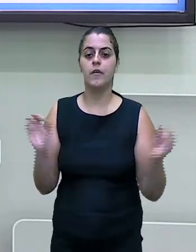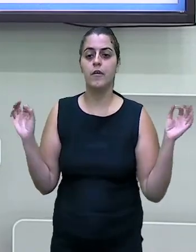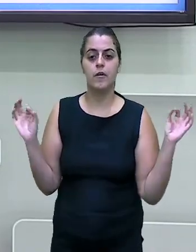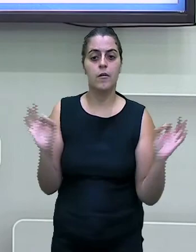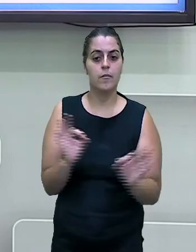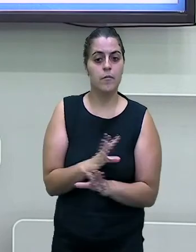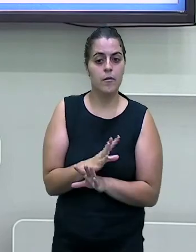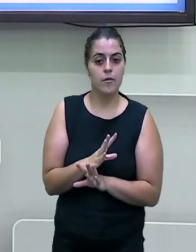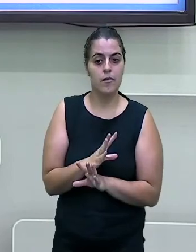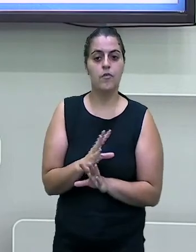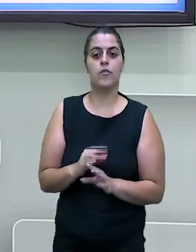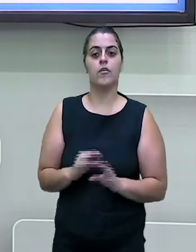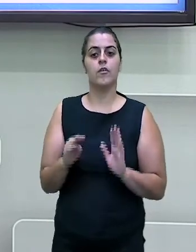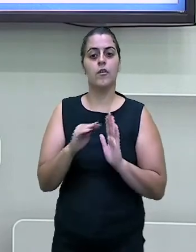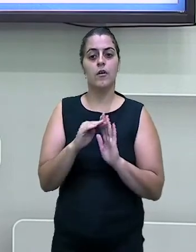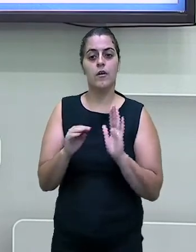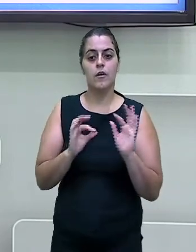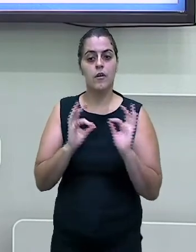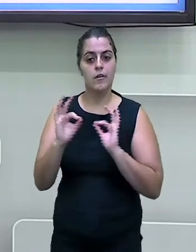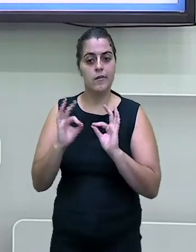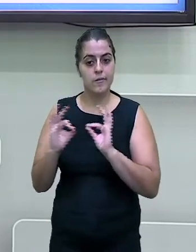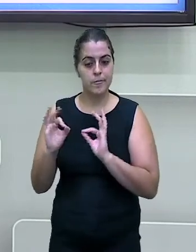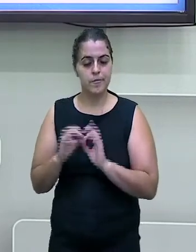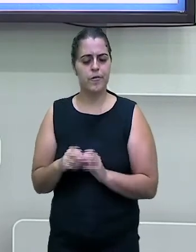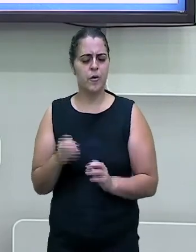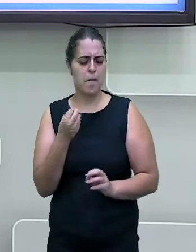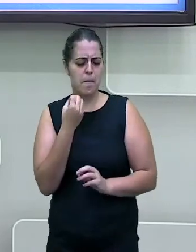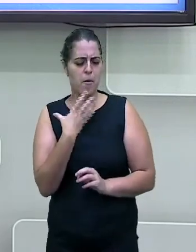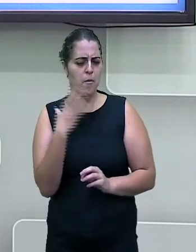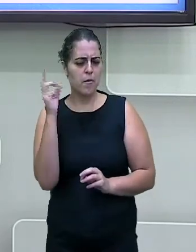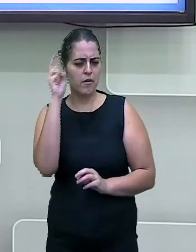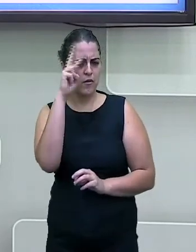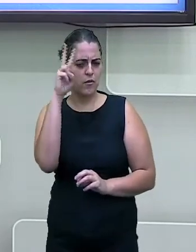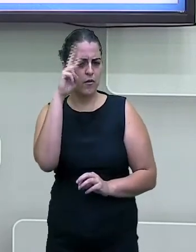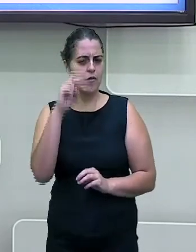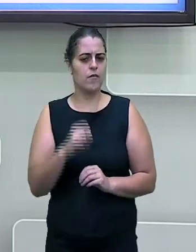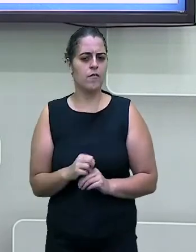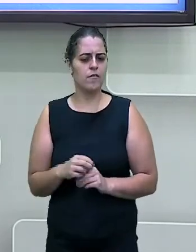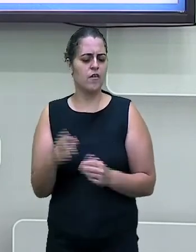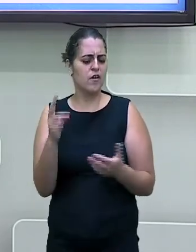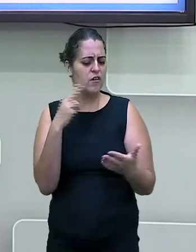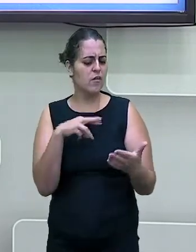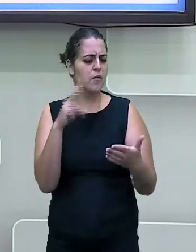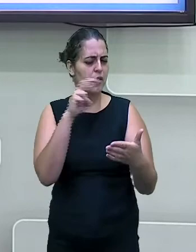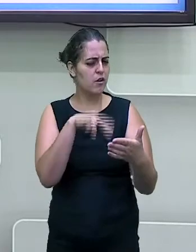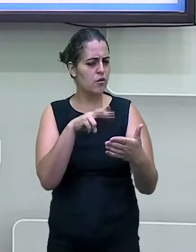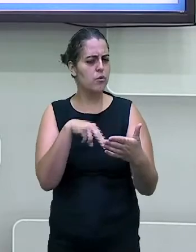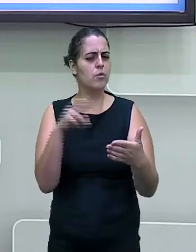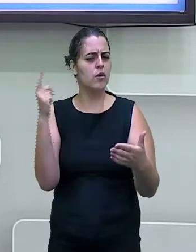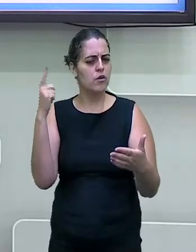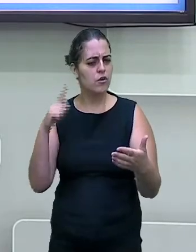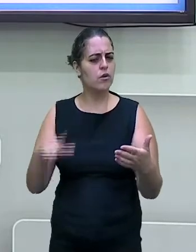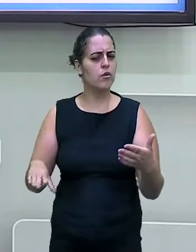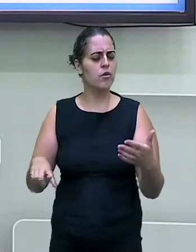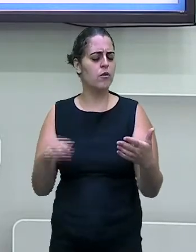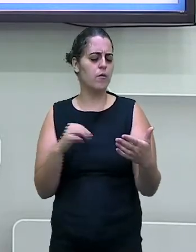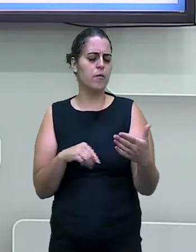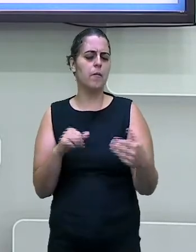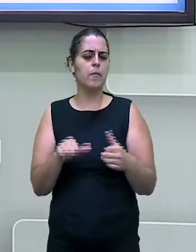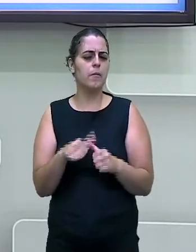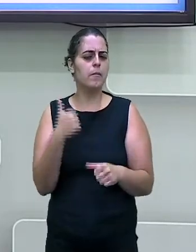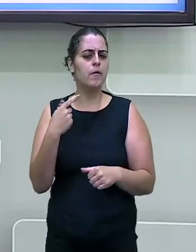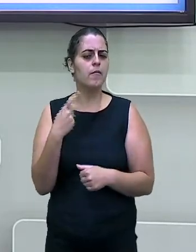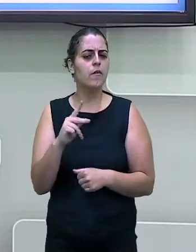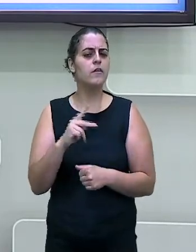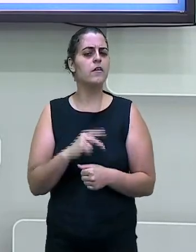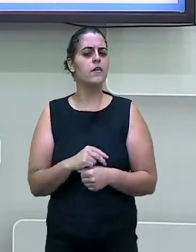de montar a sua história? Ficou uma história bacana? Faça uma revisão. Primeiro leia você mesmo.